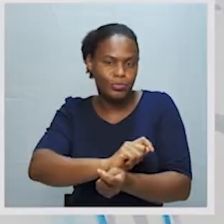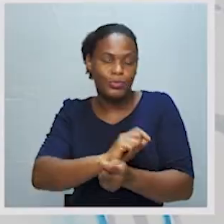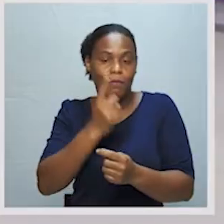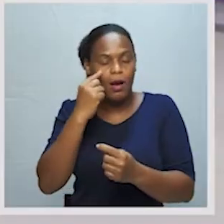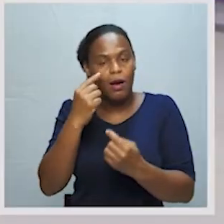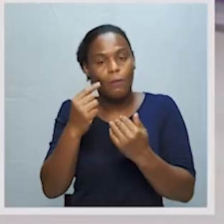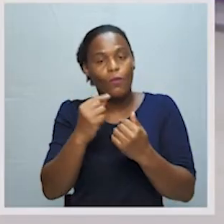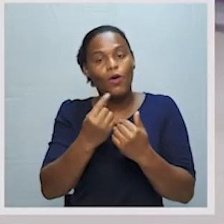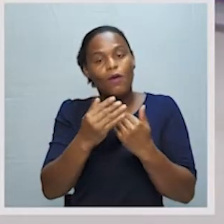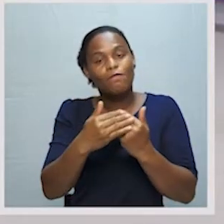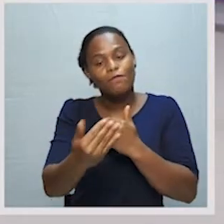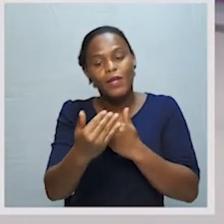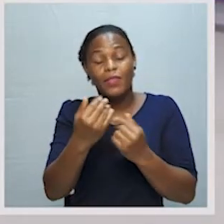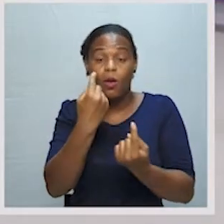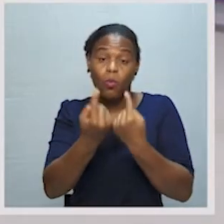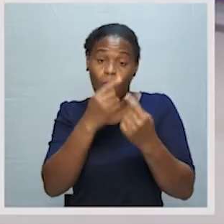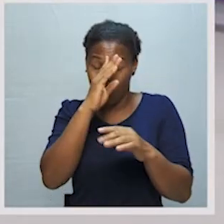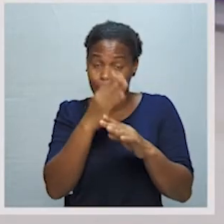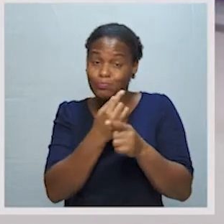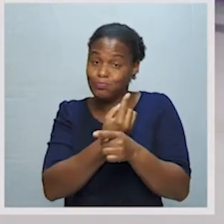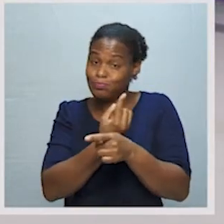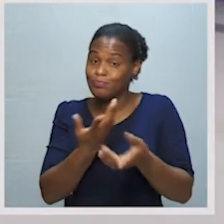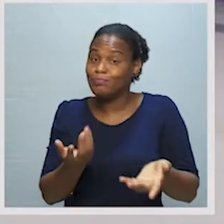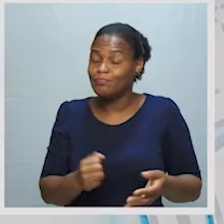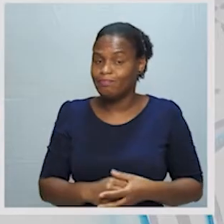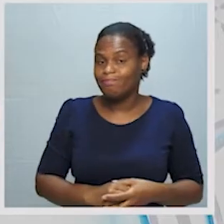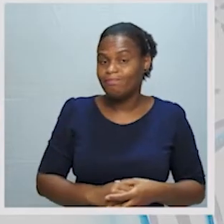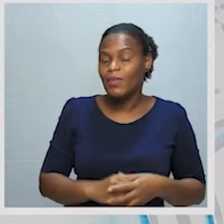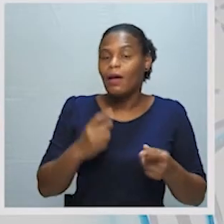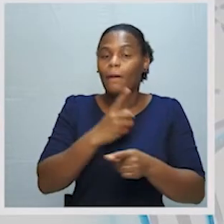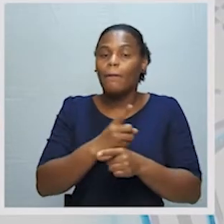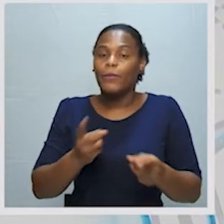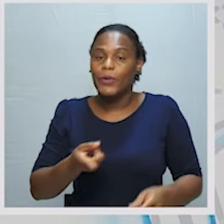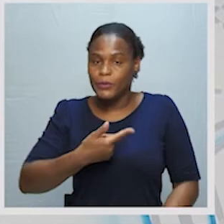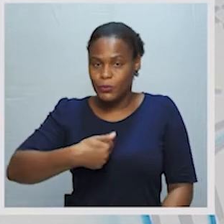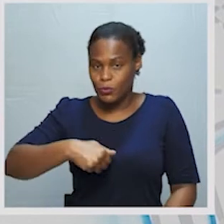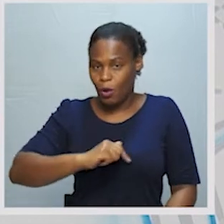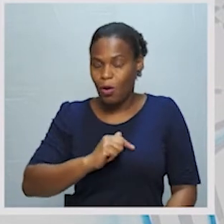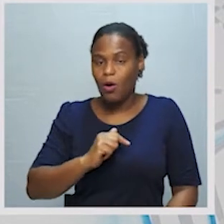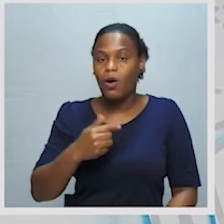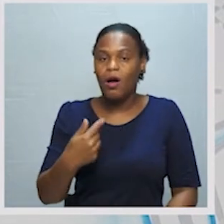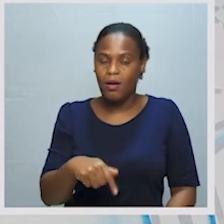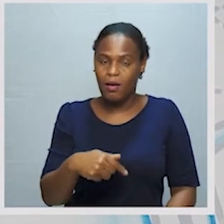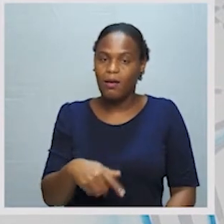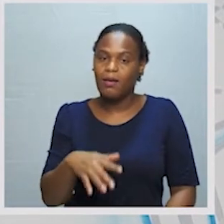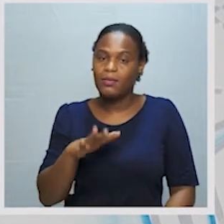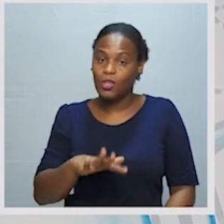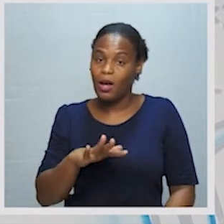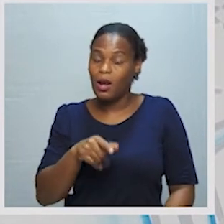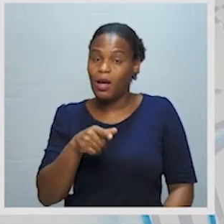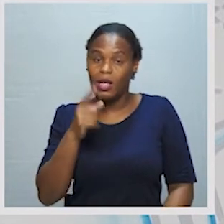perante a determinado aspecto que está a passar. Então é por isso que nós estamos perante